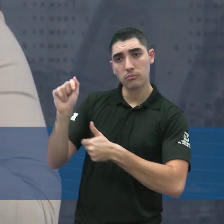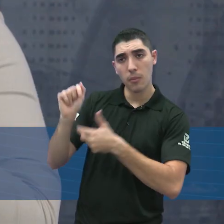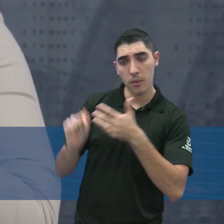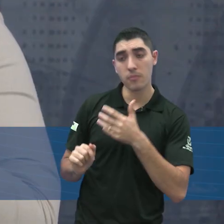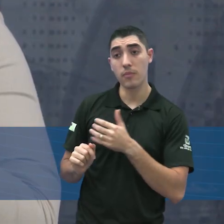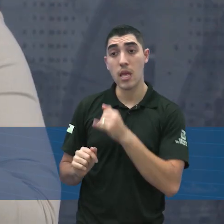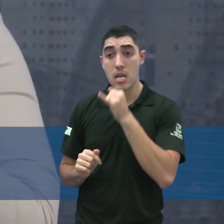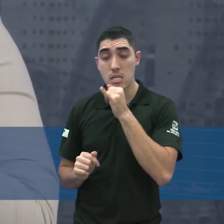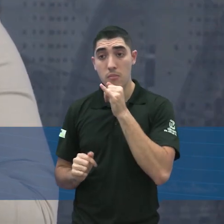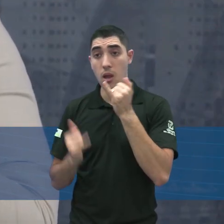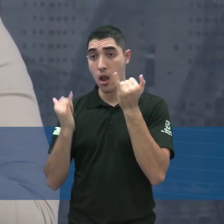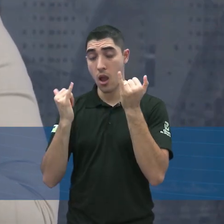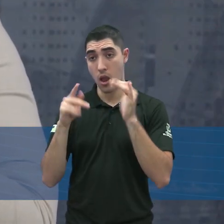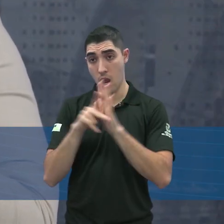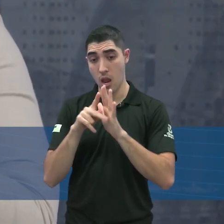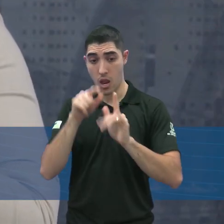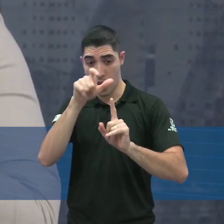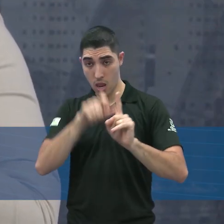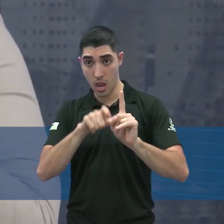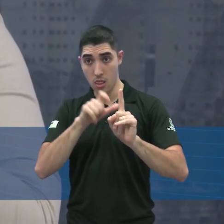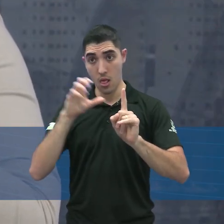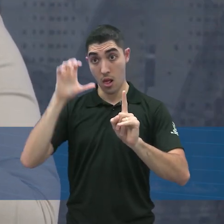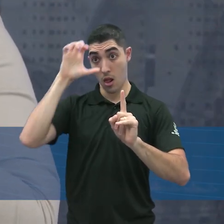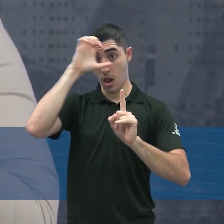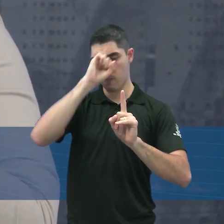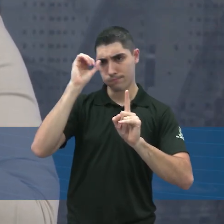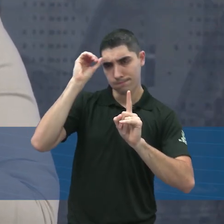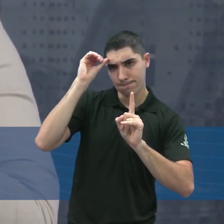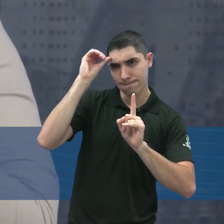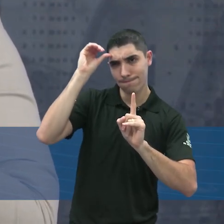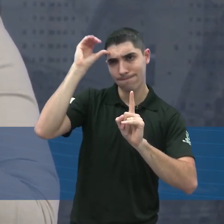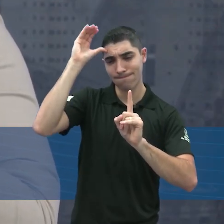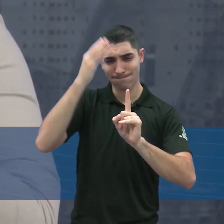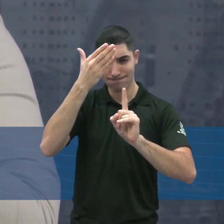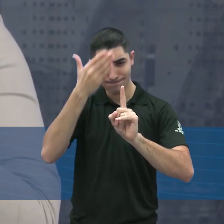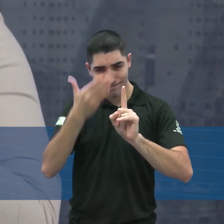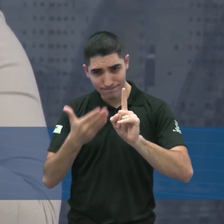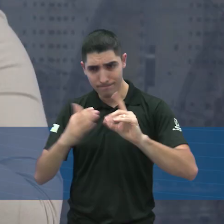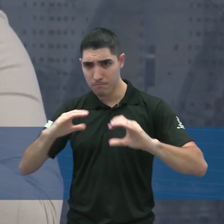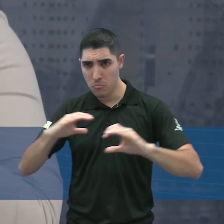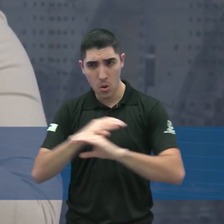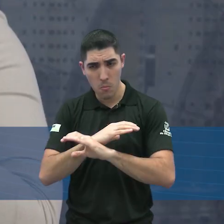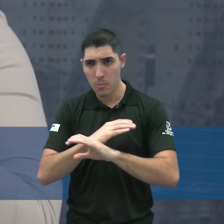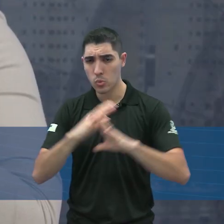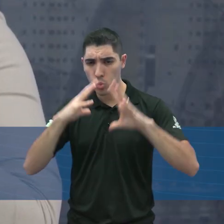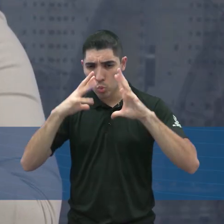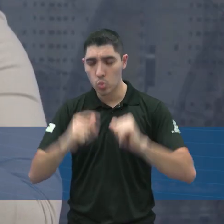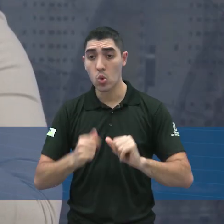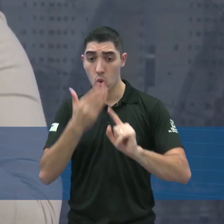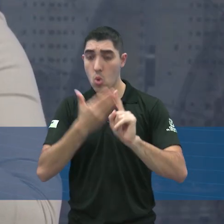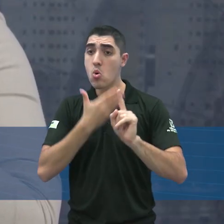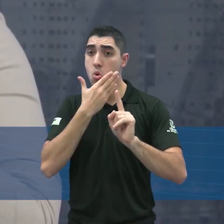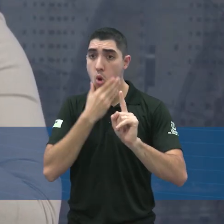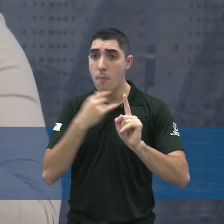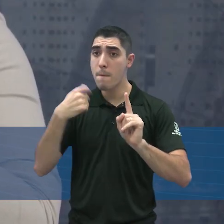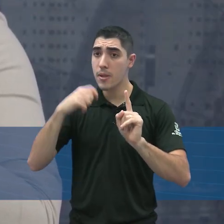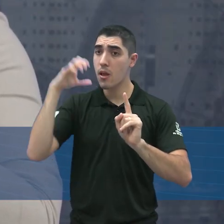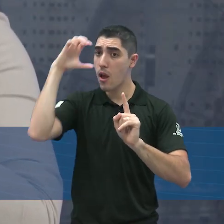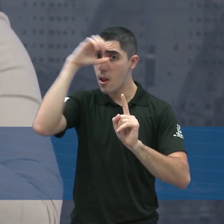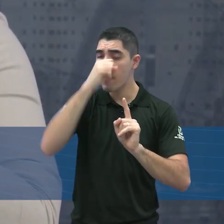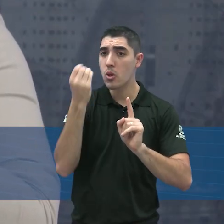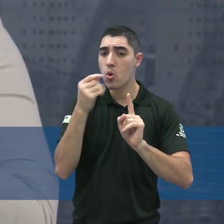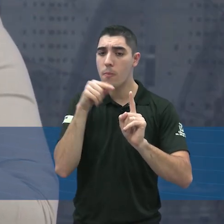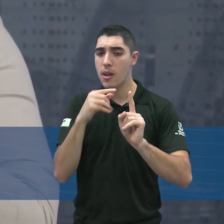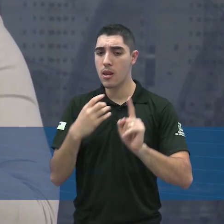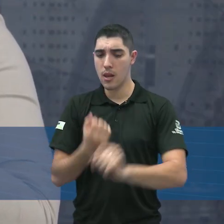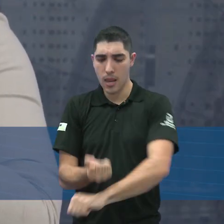a formação integral do indivíduo, que eu acho que é o que nós estamos conversando aqui, né, que o homem também seja capaz de desenvolver